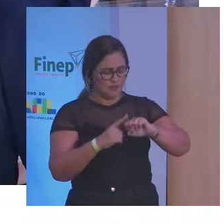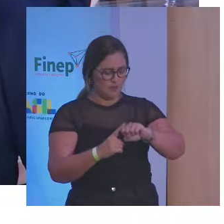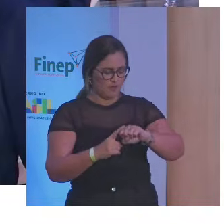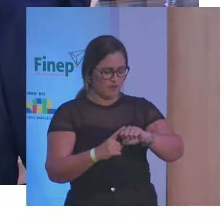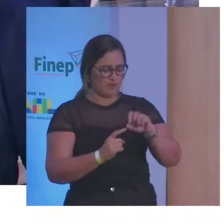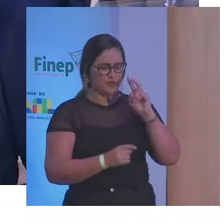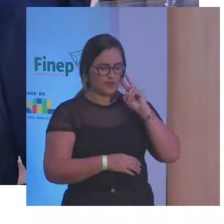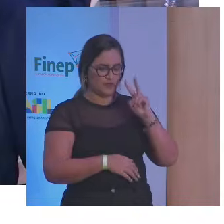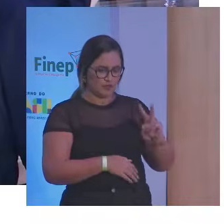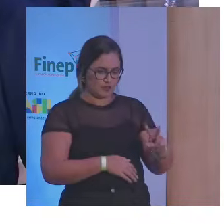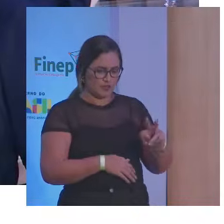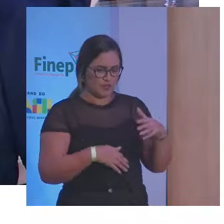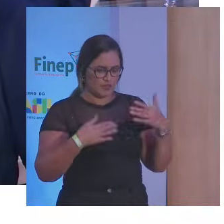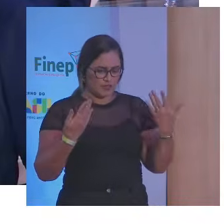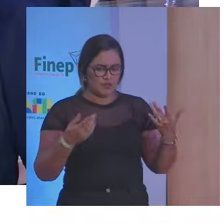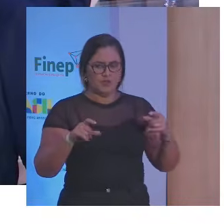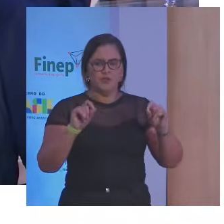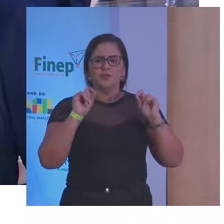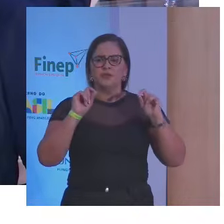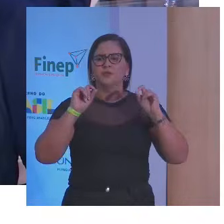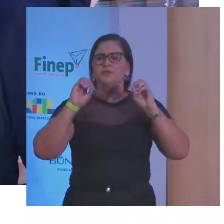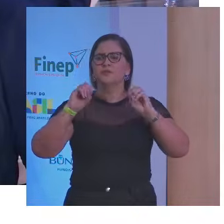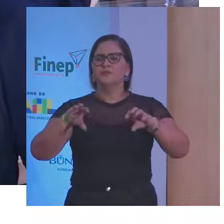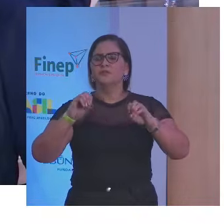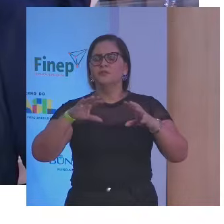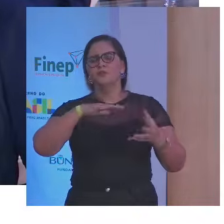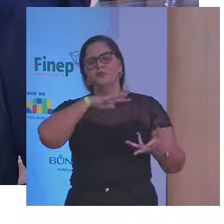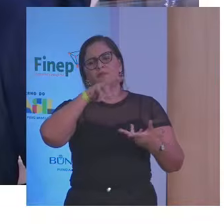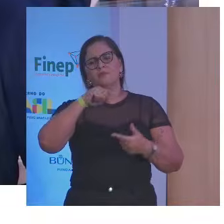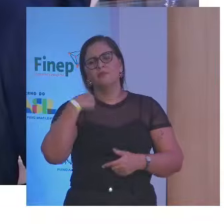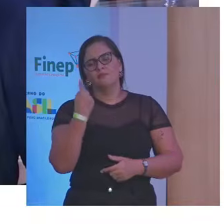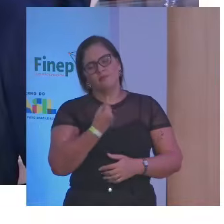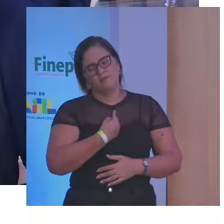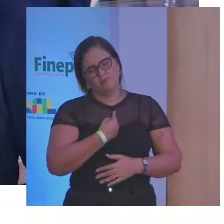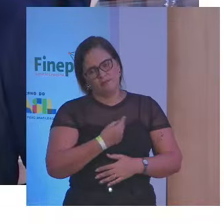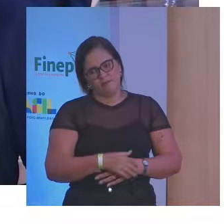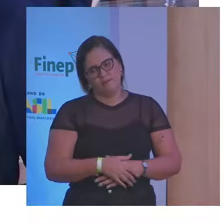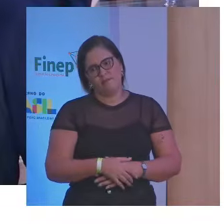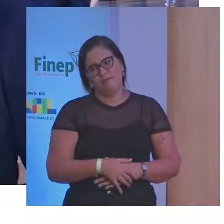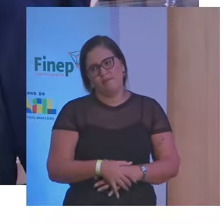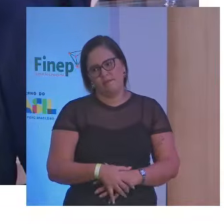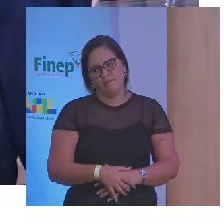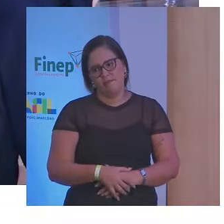a gente vem. Então, quem vai ensinar o resto do mundo a fazer isso somos nós.